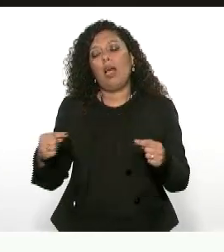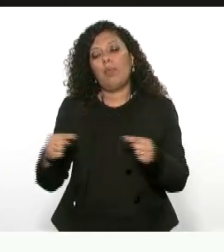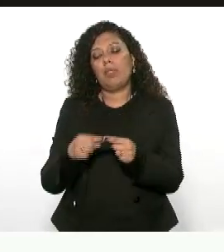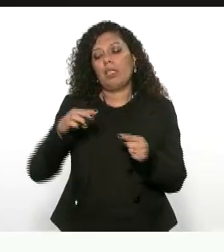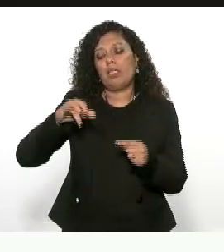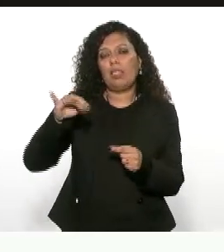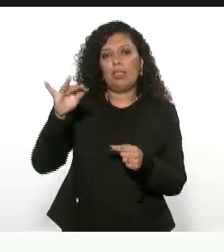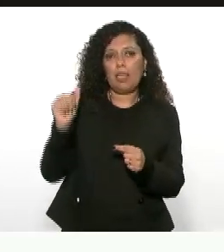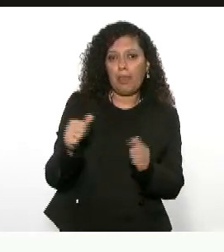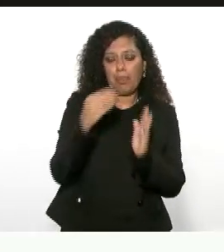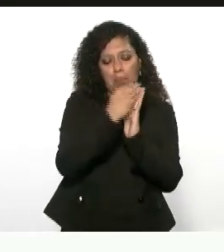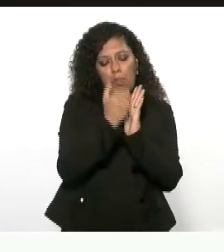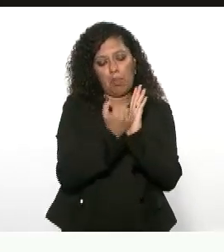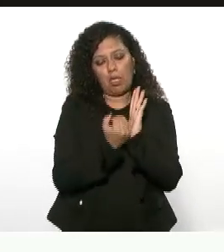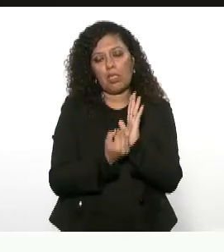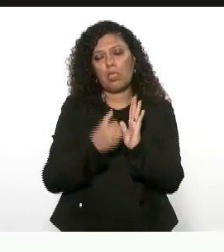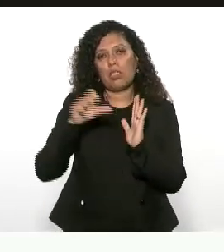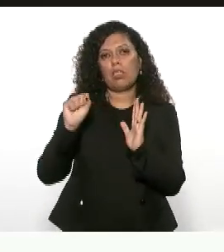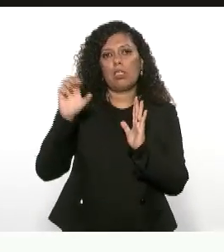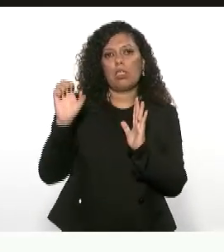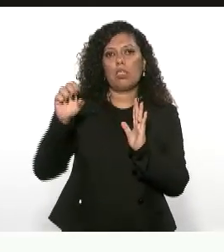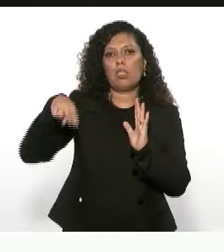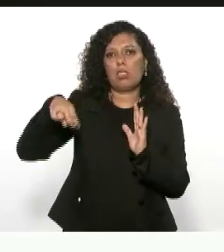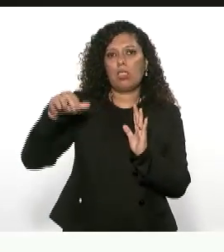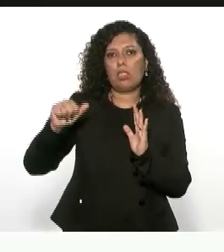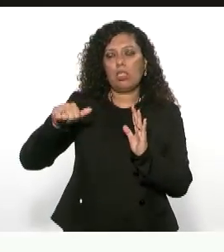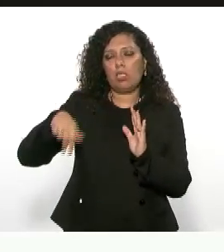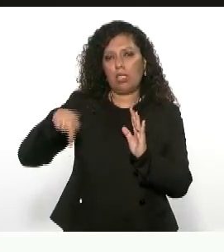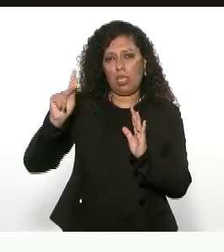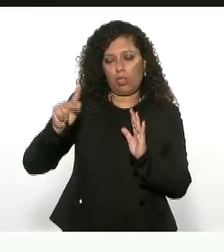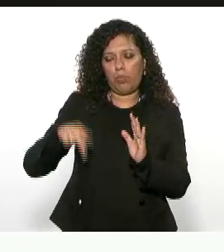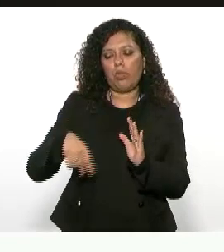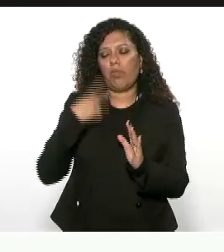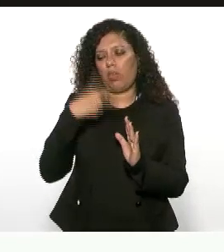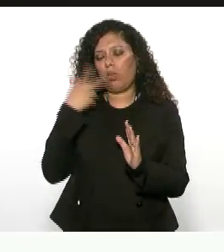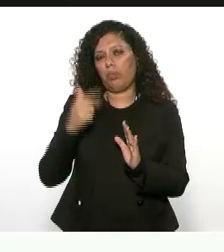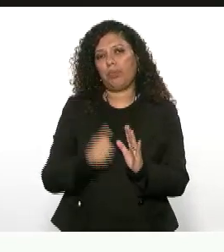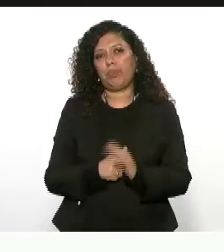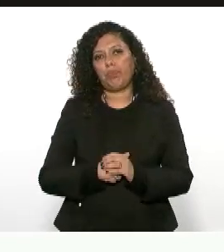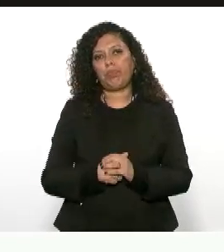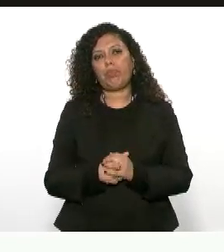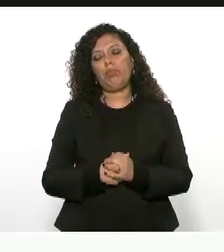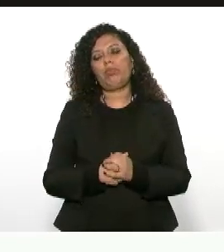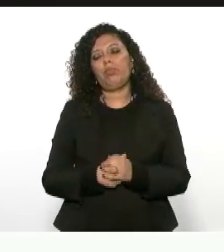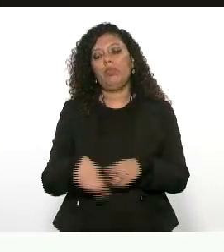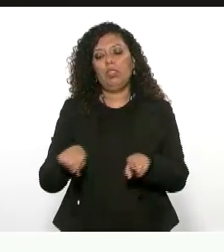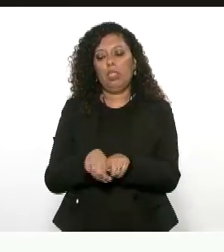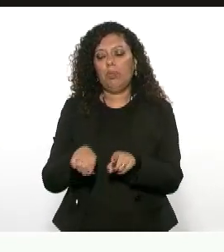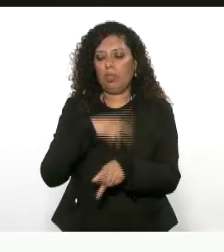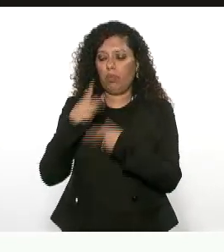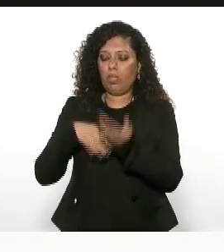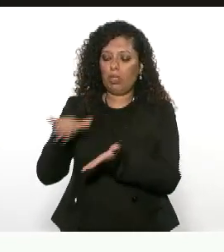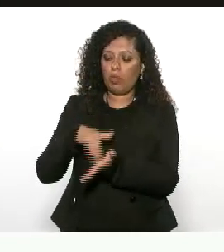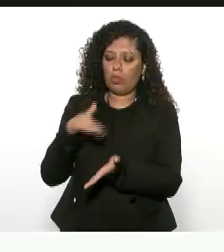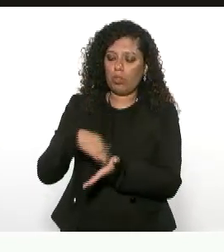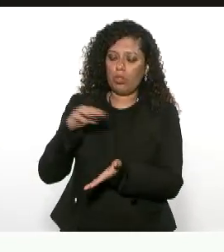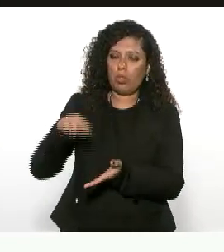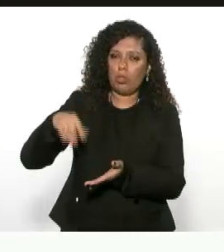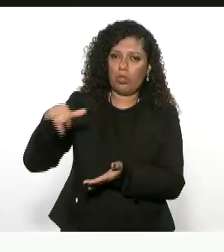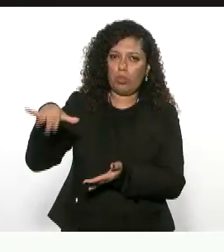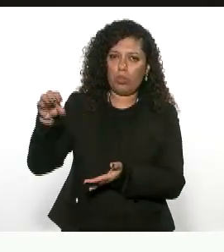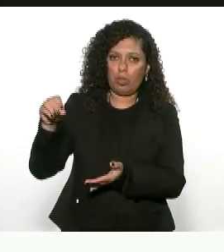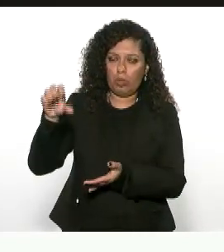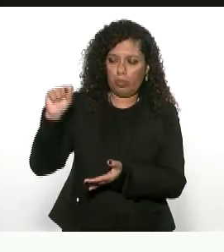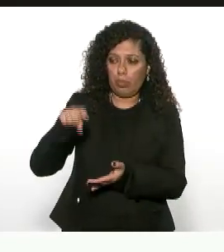colocou. Tá? Então, nós estamos... E, assim, só falar que o nosso secretário, Marcos Vinícius, ele foi